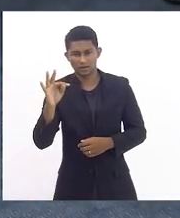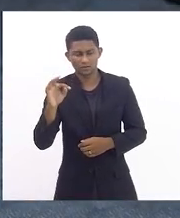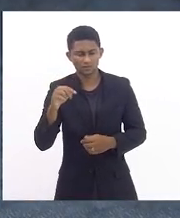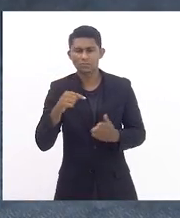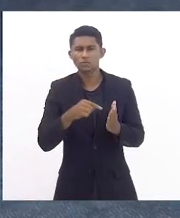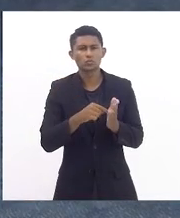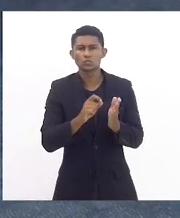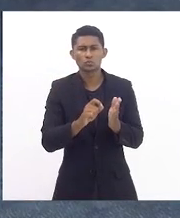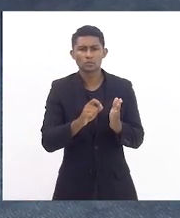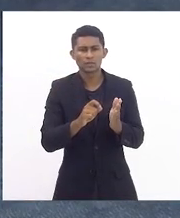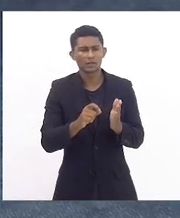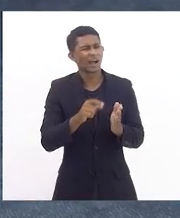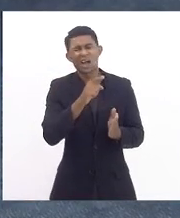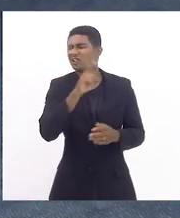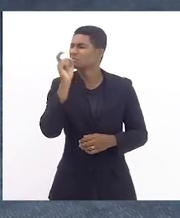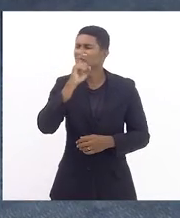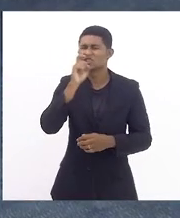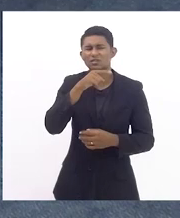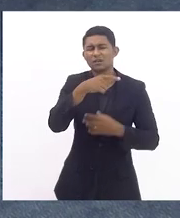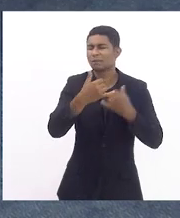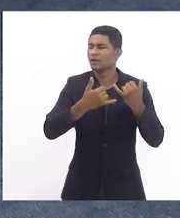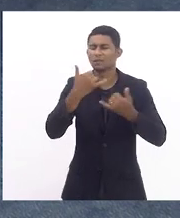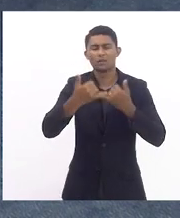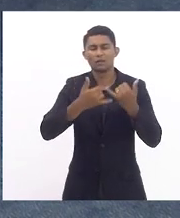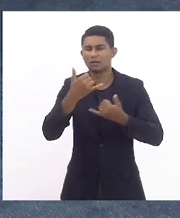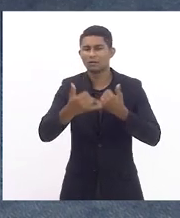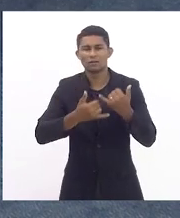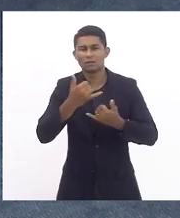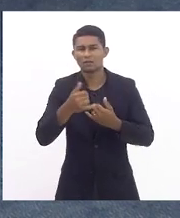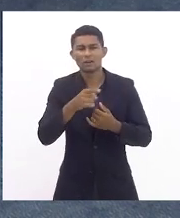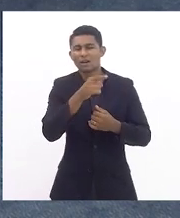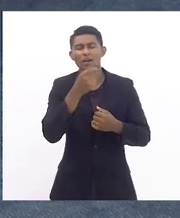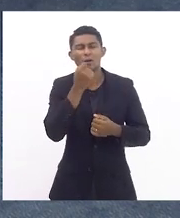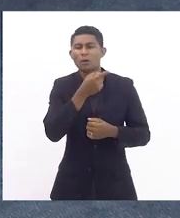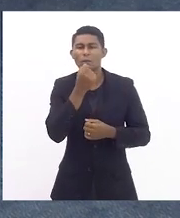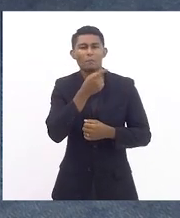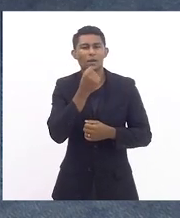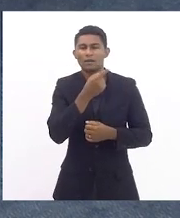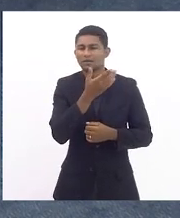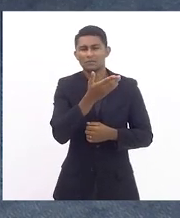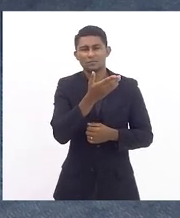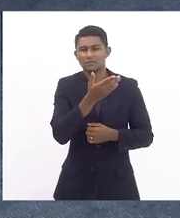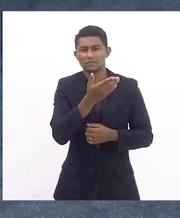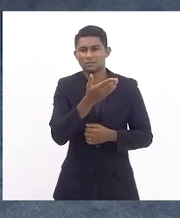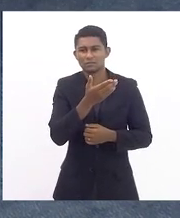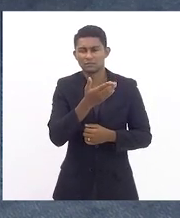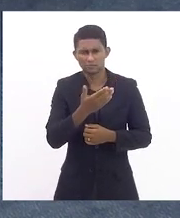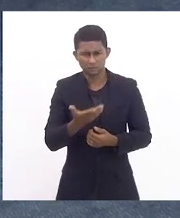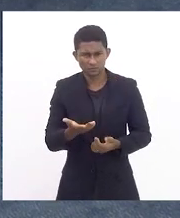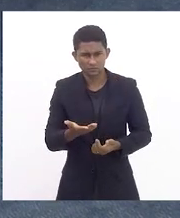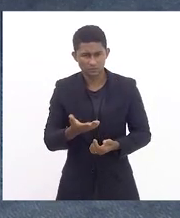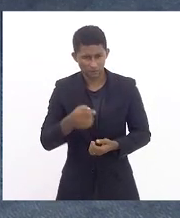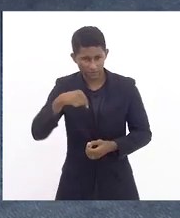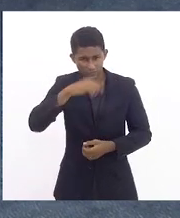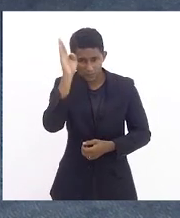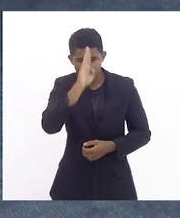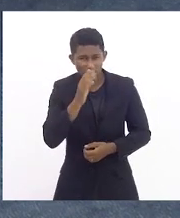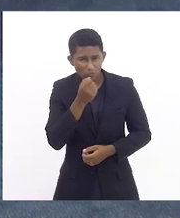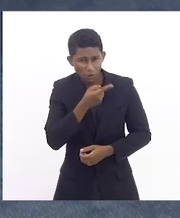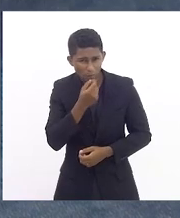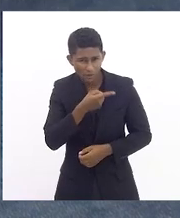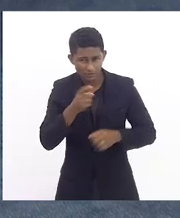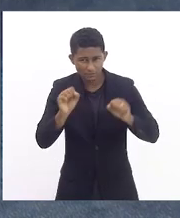mentirinha, tudo na brincadeira, tudo na comédia. Aliás, nós não podemos fazer isso com a comédia brasileira e com a